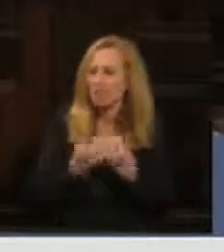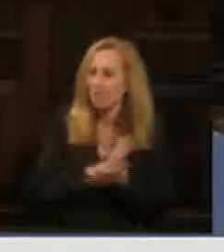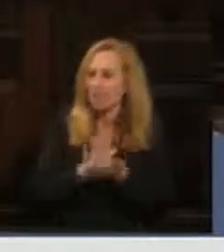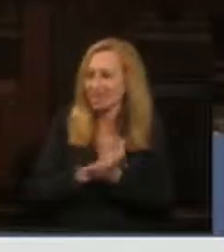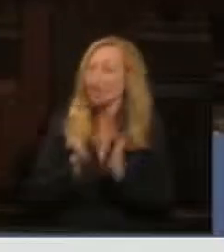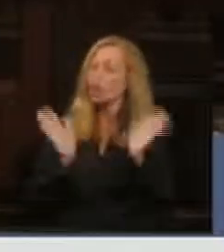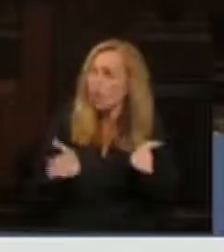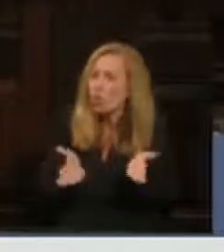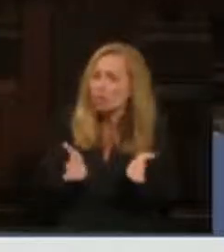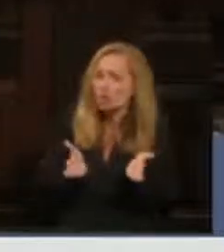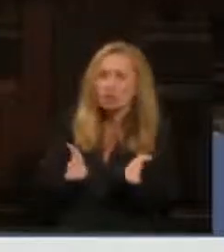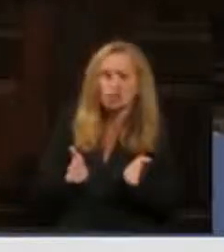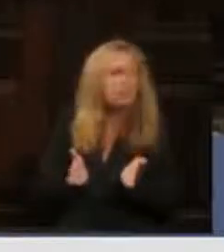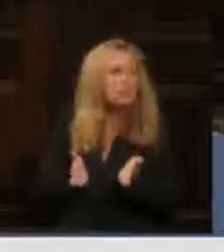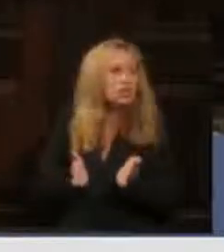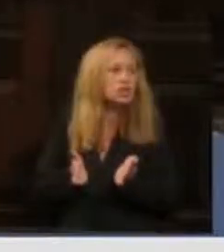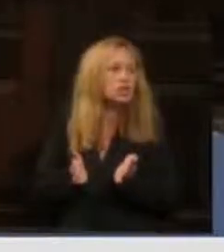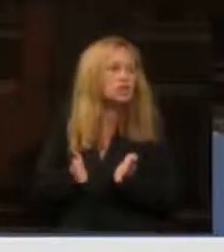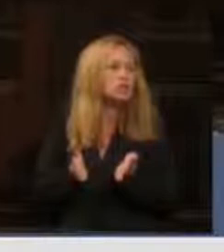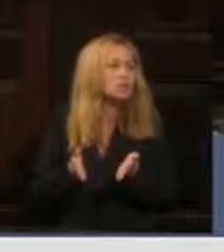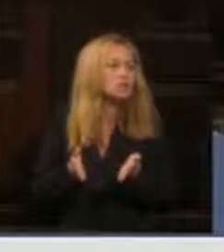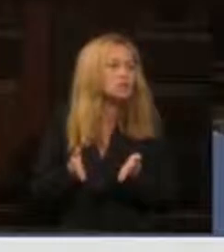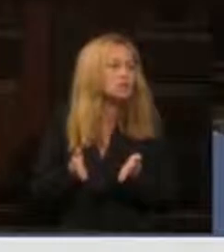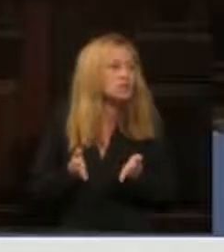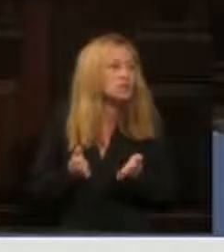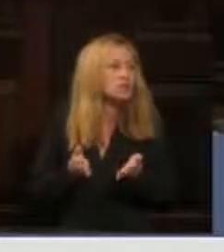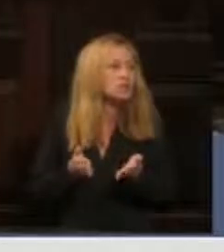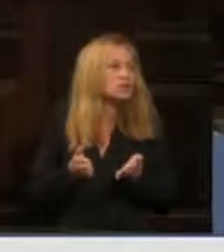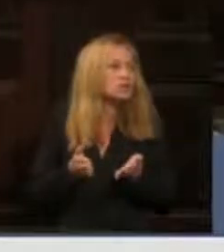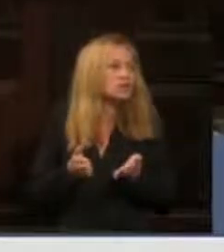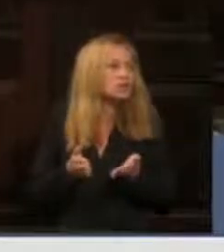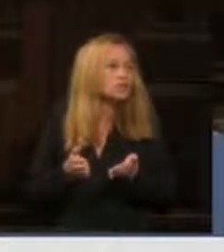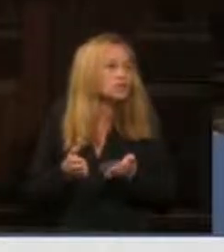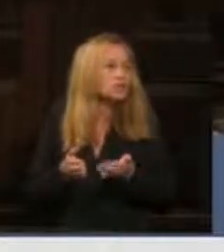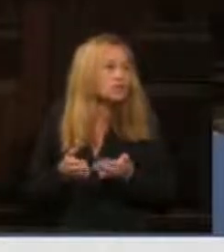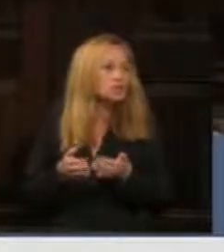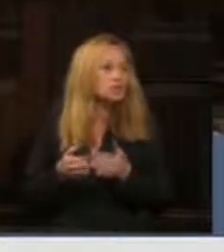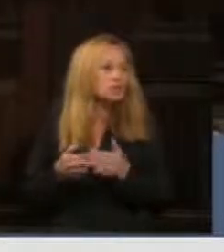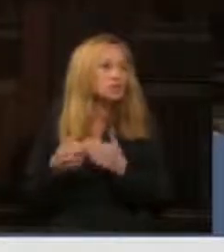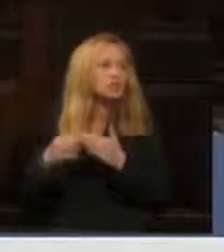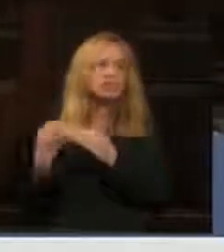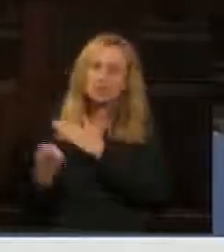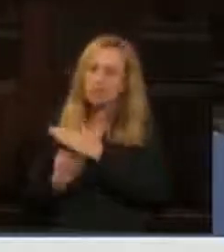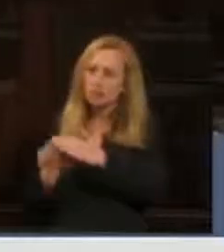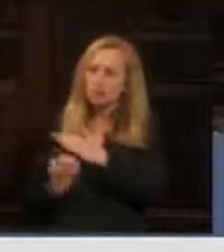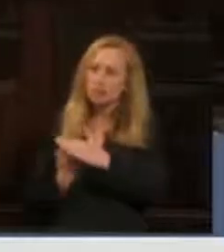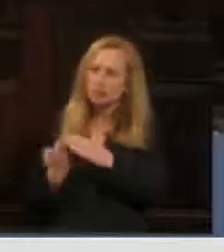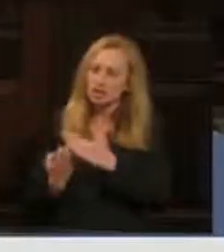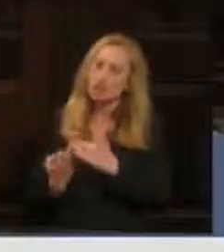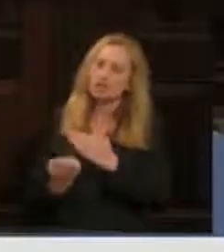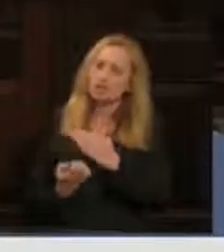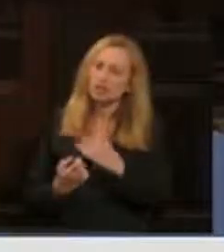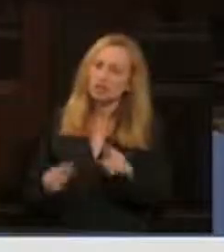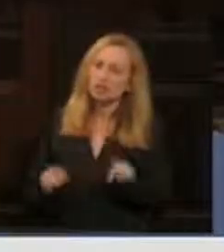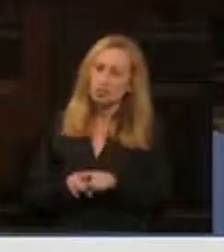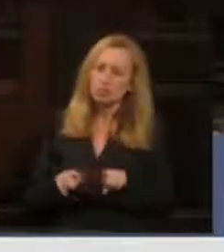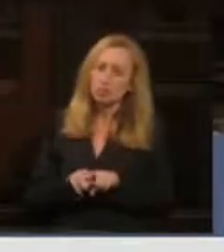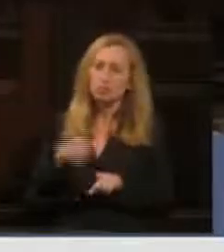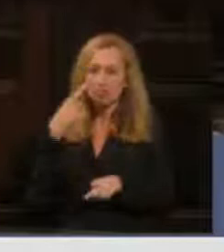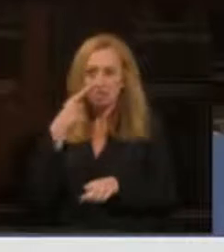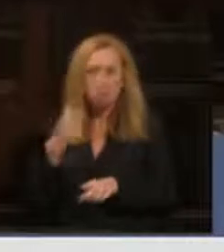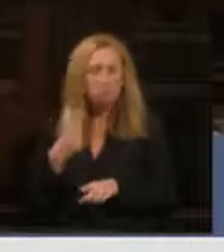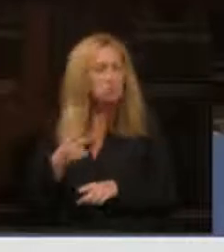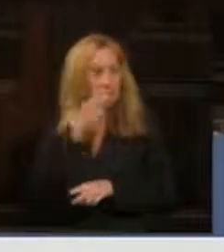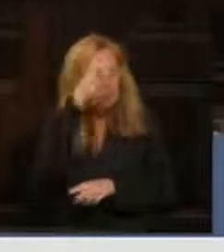hoje, os territórios da pobreza são os territórios também mais marcados pela presença da população negra. A gente olha